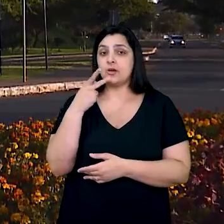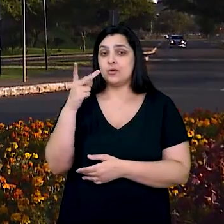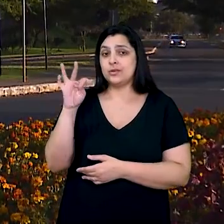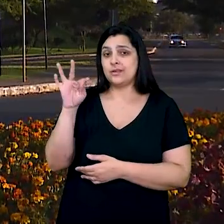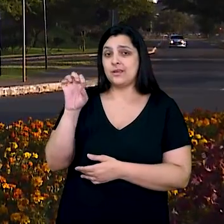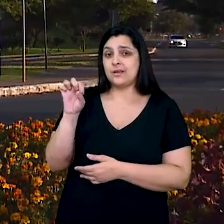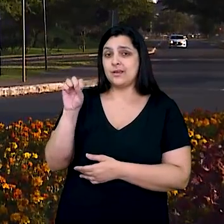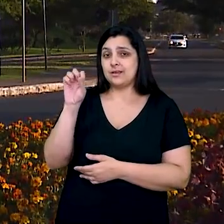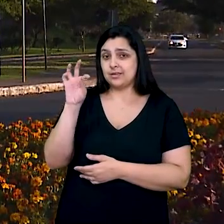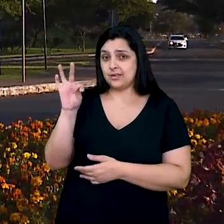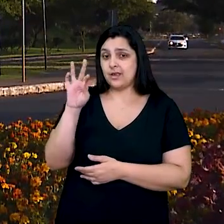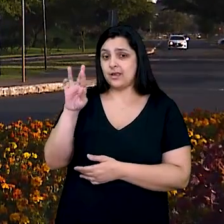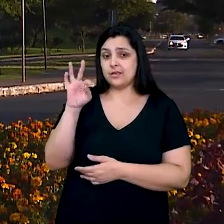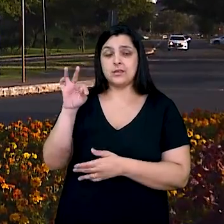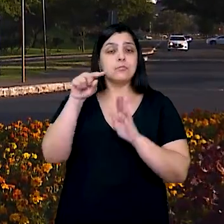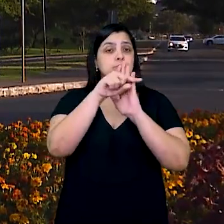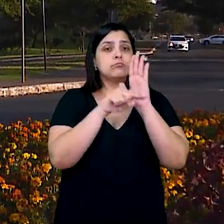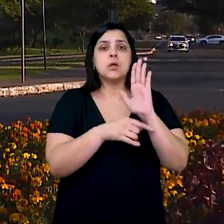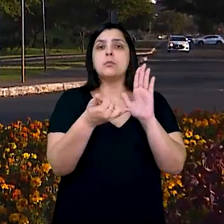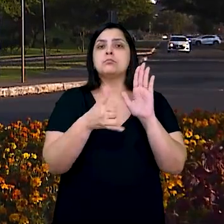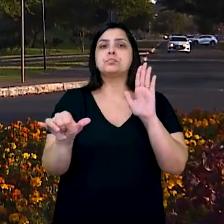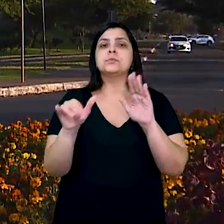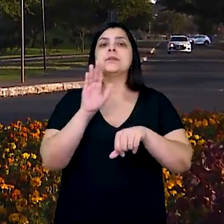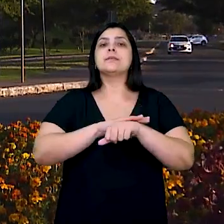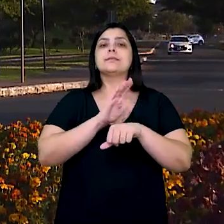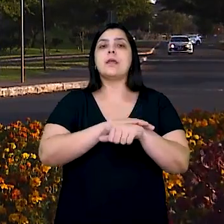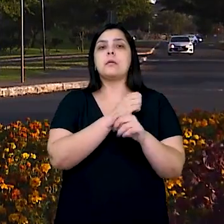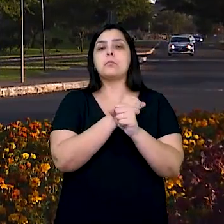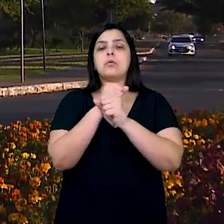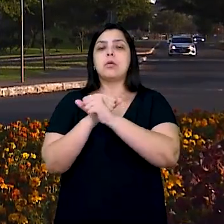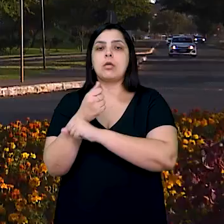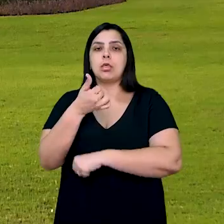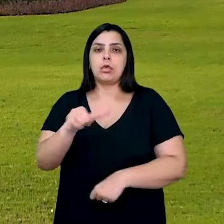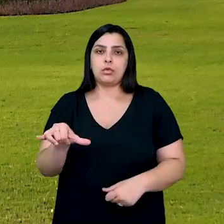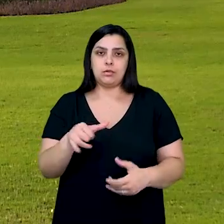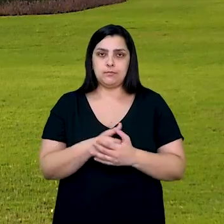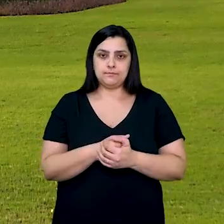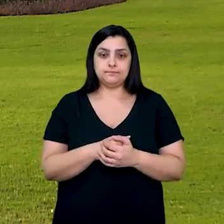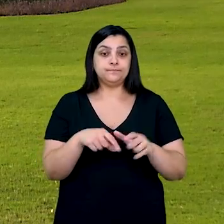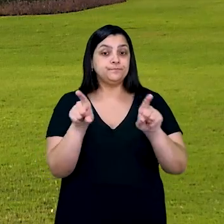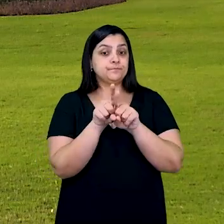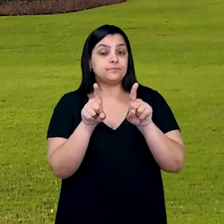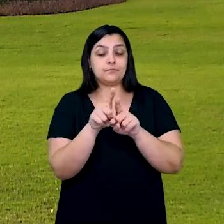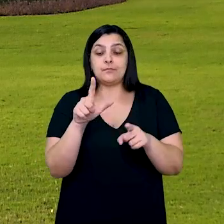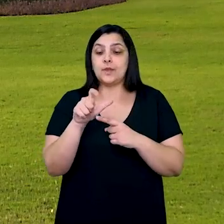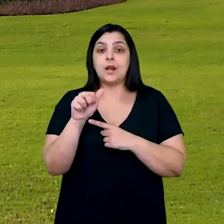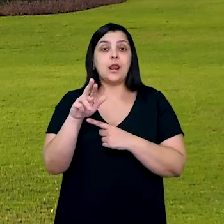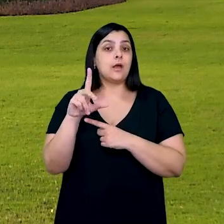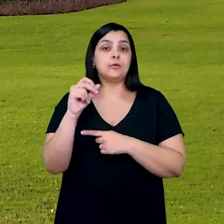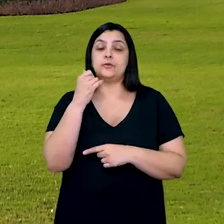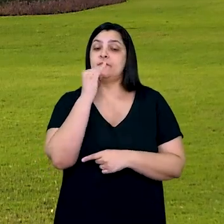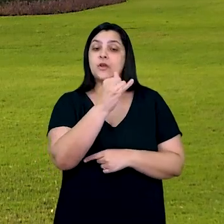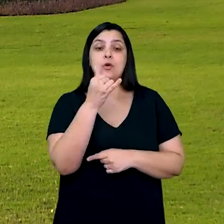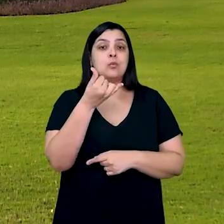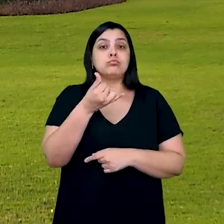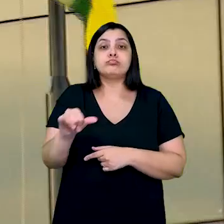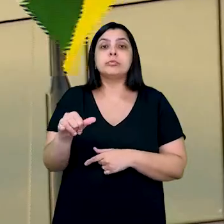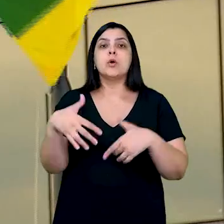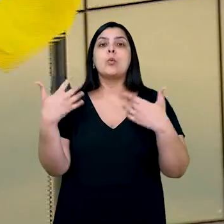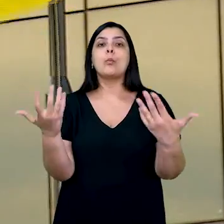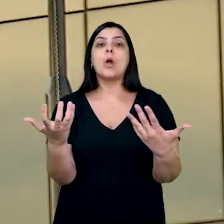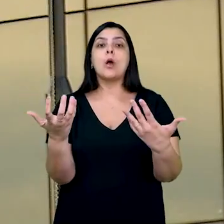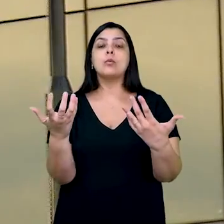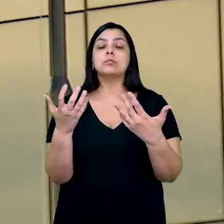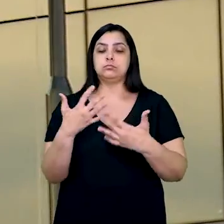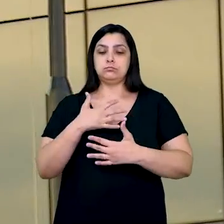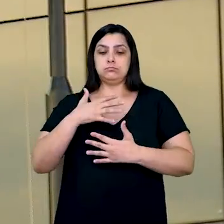em conta que a perícia teria deixado de apurar o tempo de exposição. Além disso, o laudo não teria informado